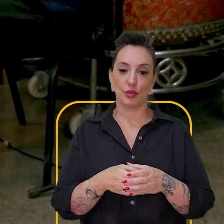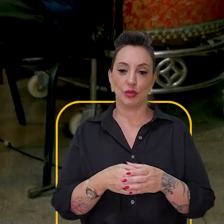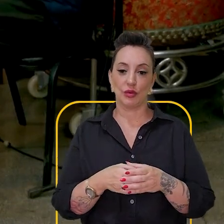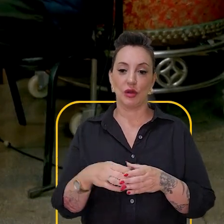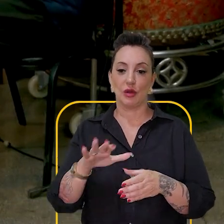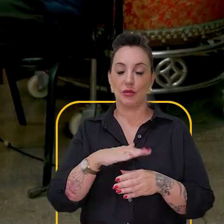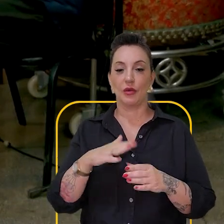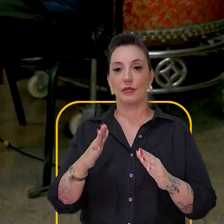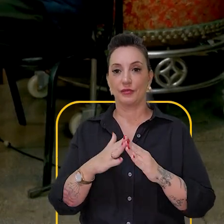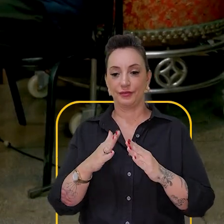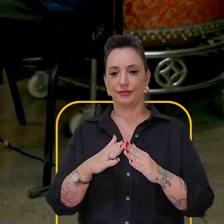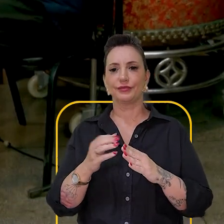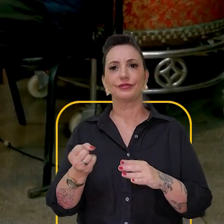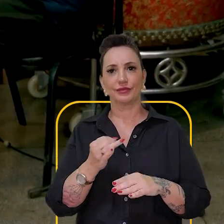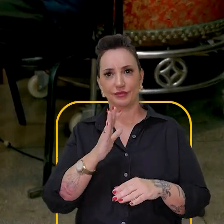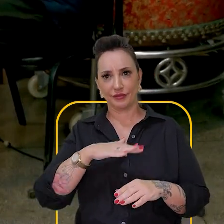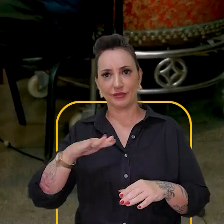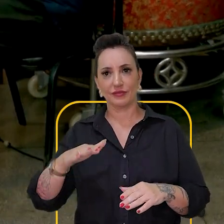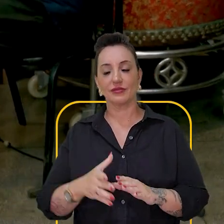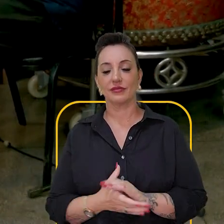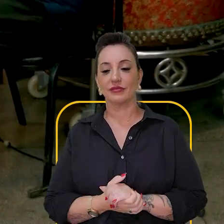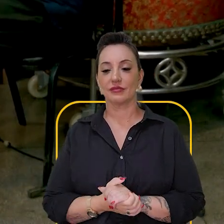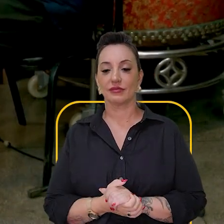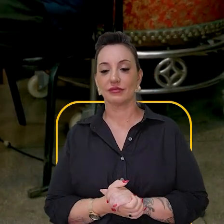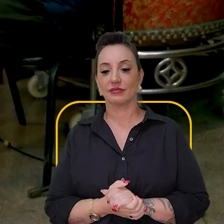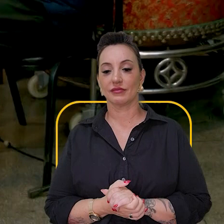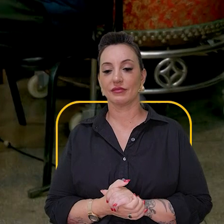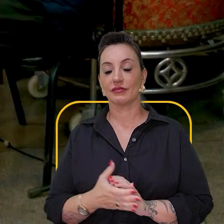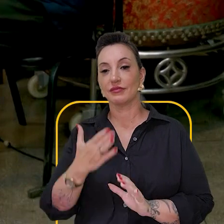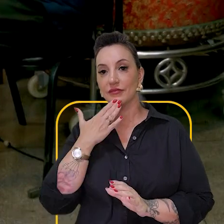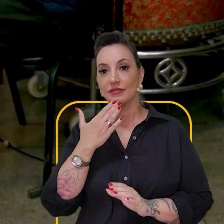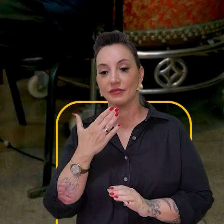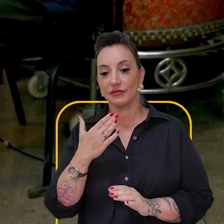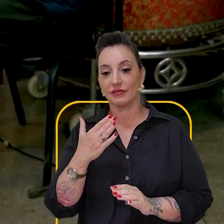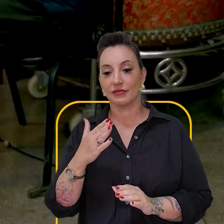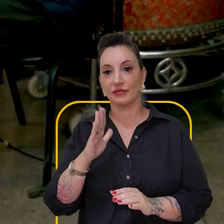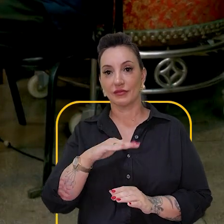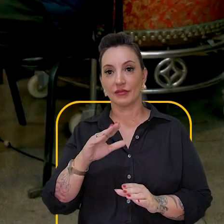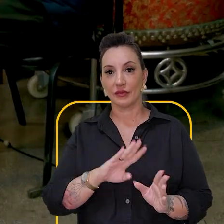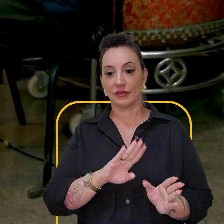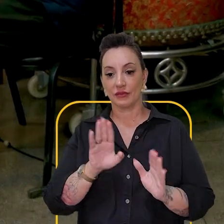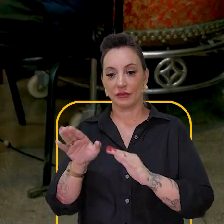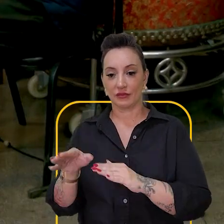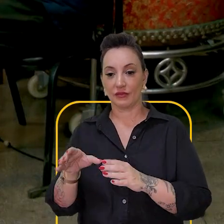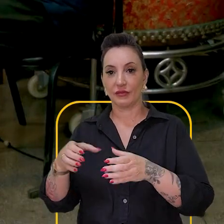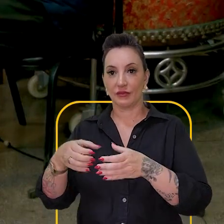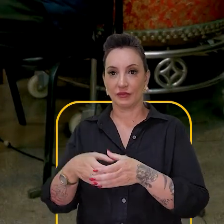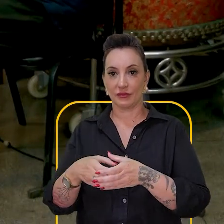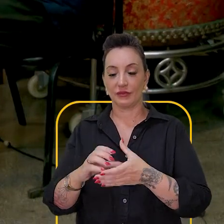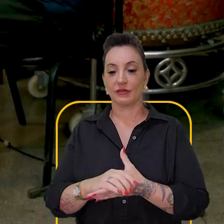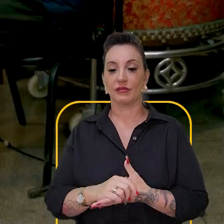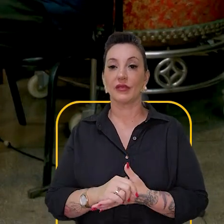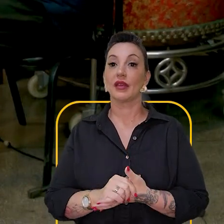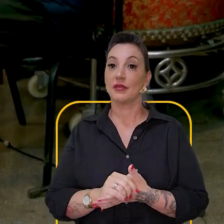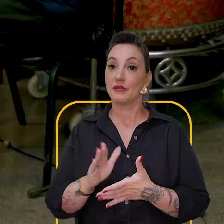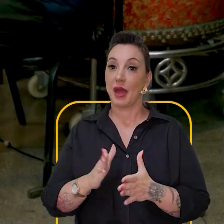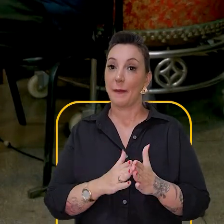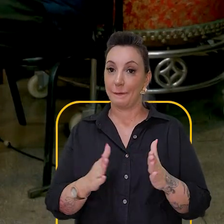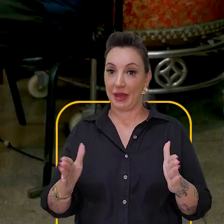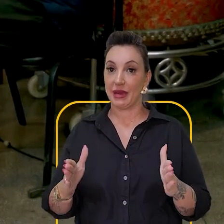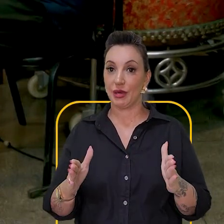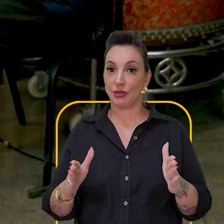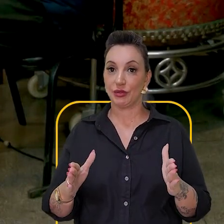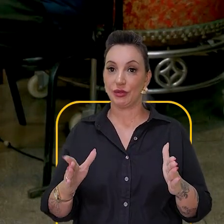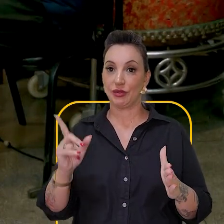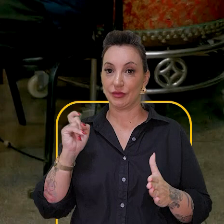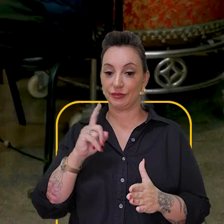italiano eu falo que tem muito sangue italiano aqui então eu sou muito passional a minha esposa sabe eh a primeira vez que eu mudei a minha academia